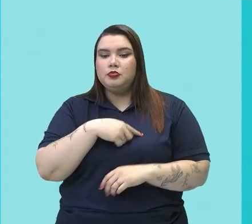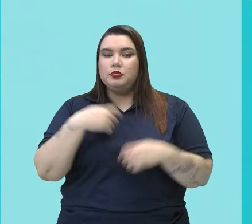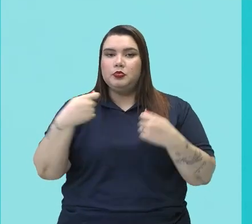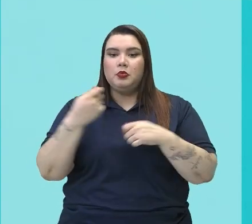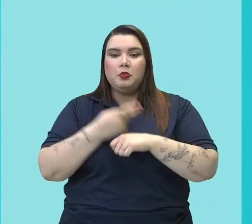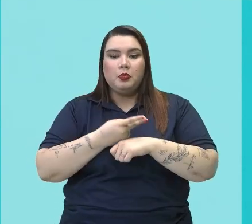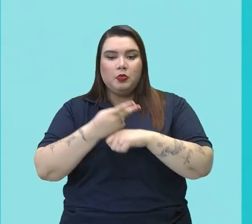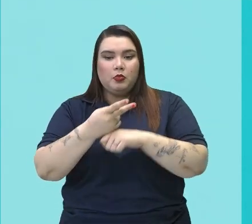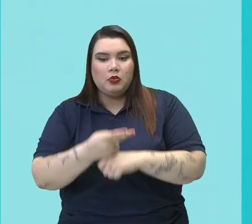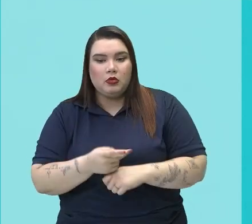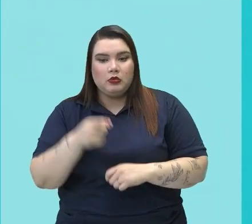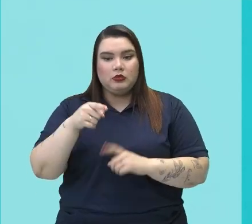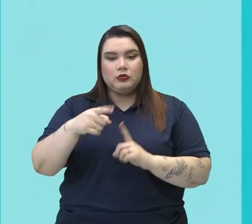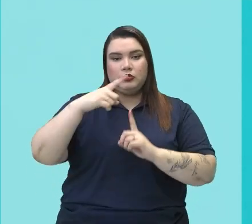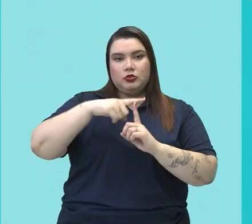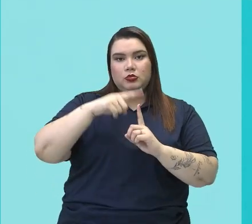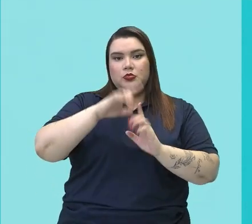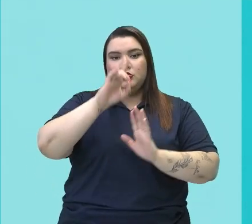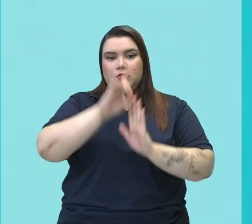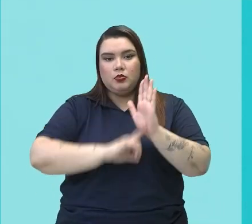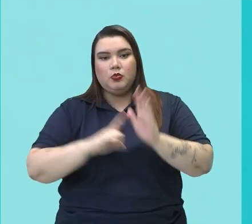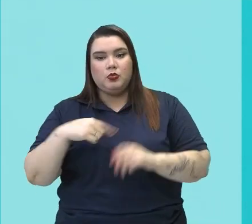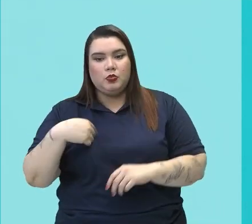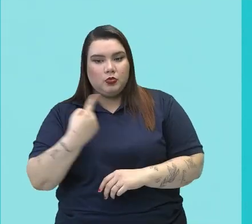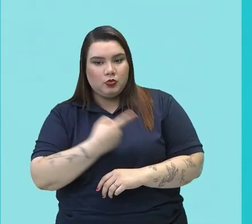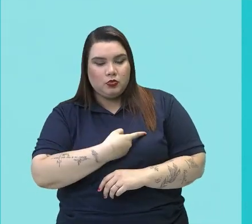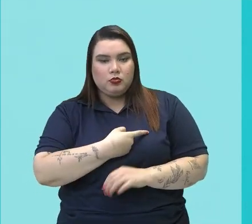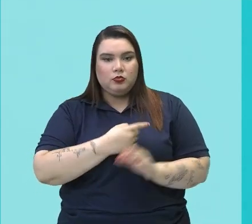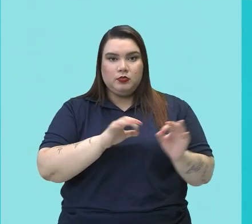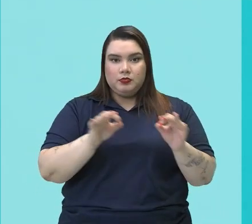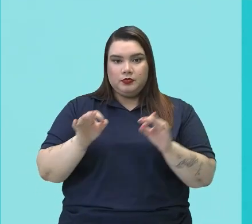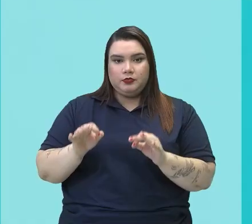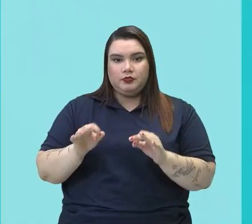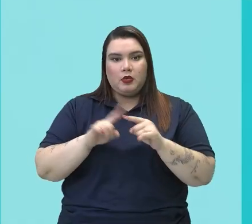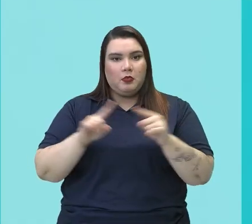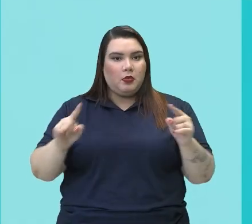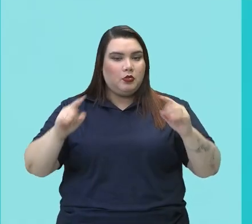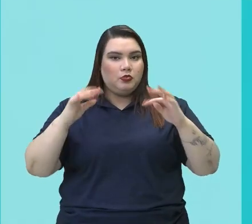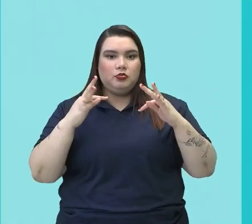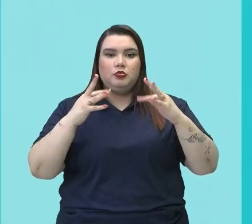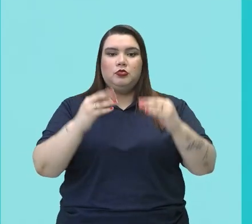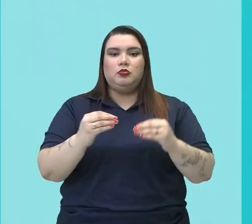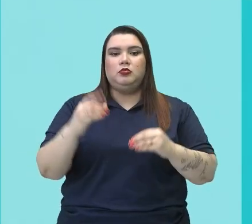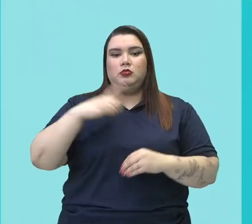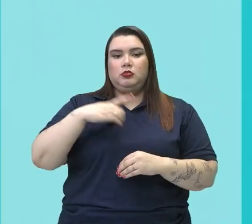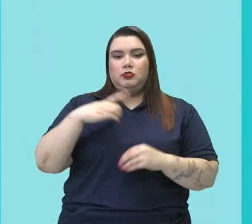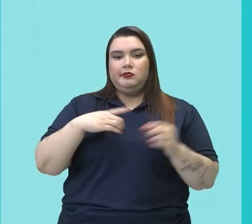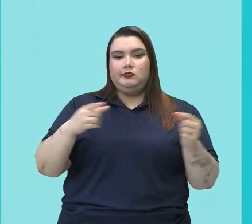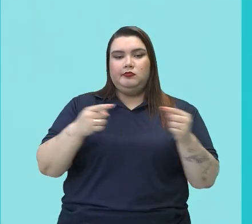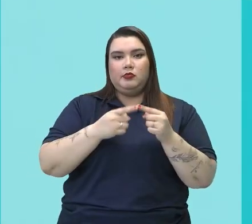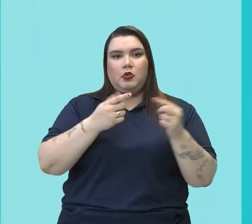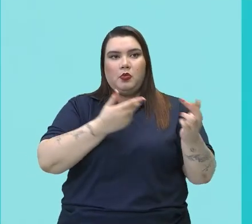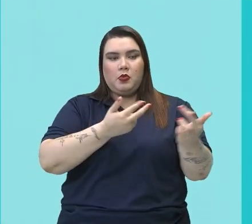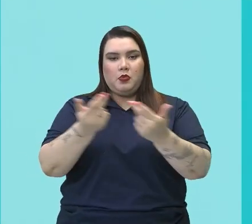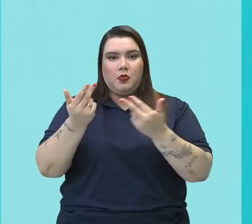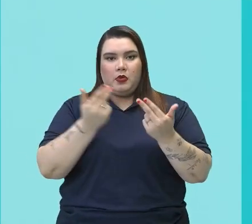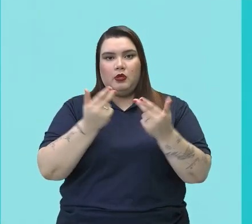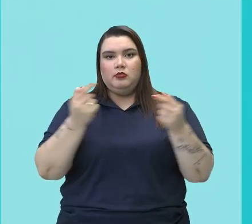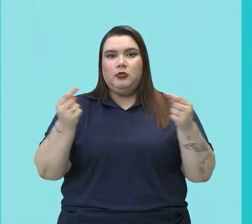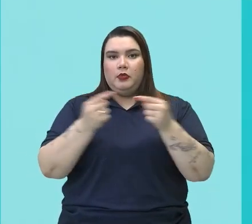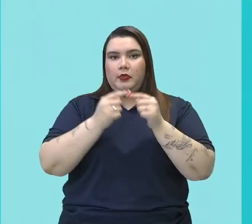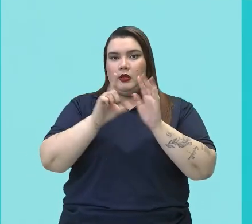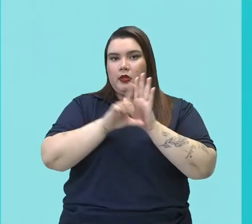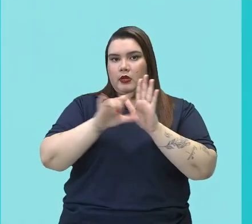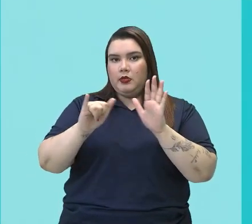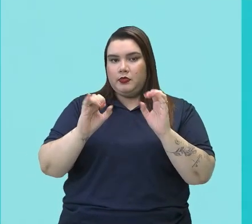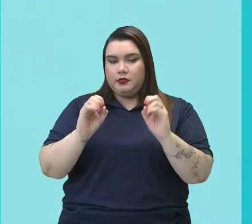esse tipo de direito, né? Correr atrás desse direito na medida do possível. Mas todos nós somos iguais perante a lei, tá